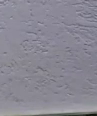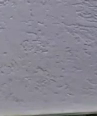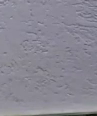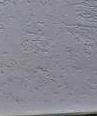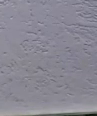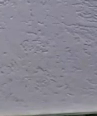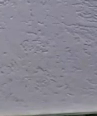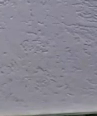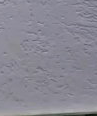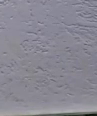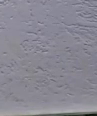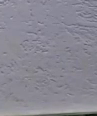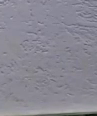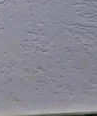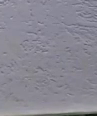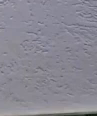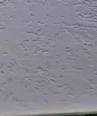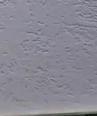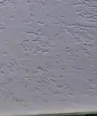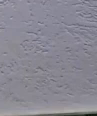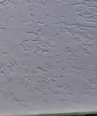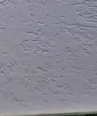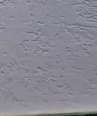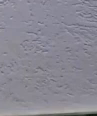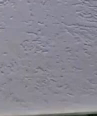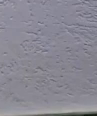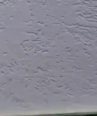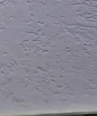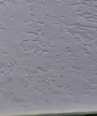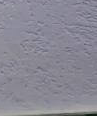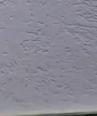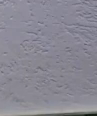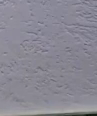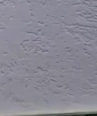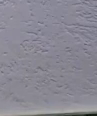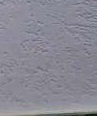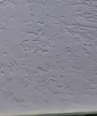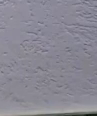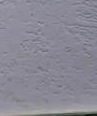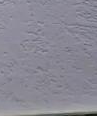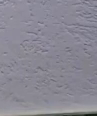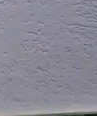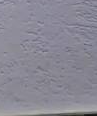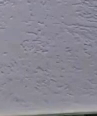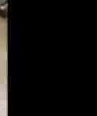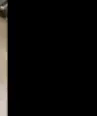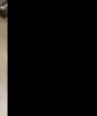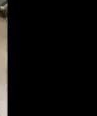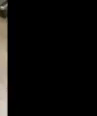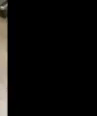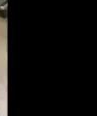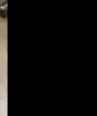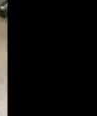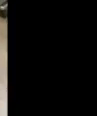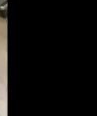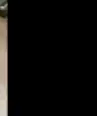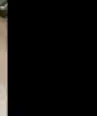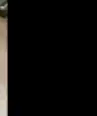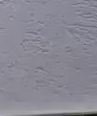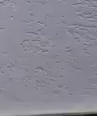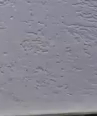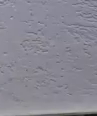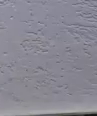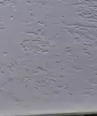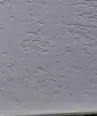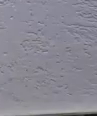E foi muito gratificante, porque era uma agenda que eu queria já fazer um tempo, e eu sempre acompanhei, né, o José Vicente durante esse processo